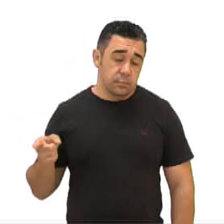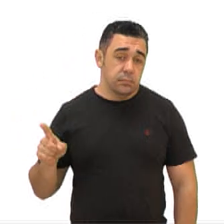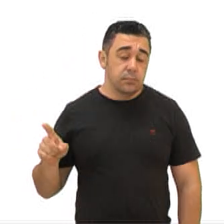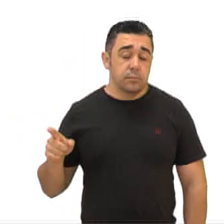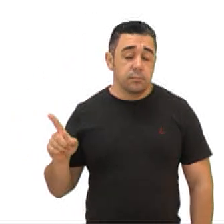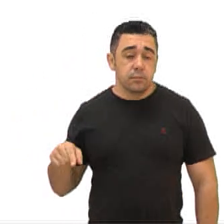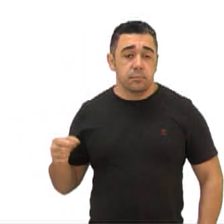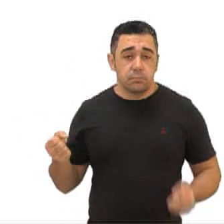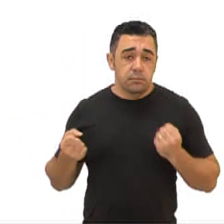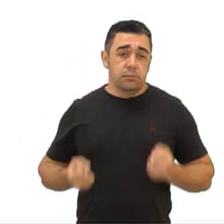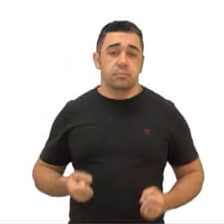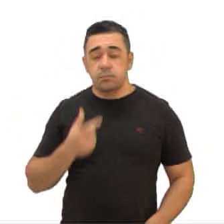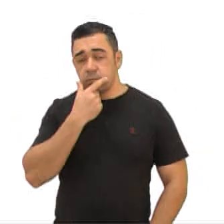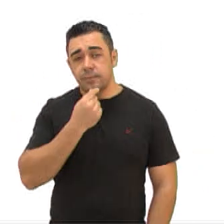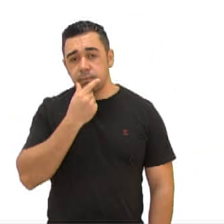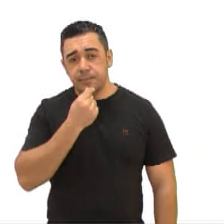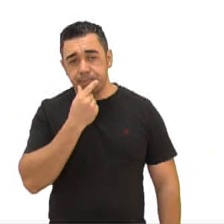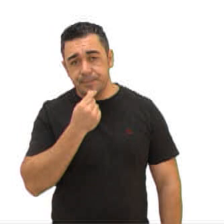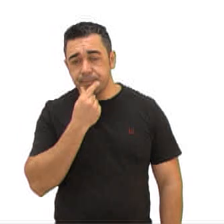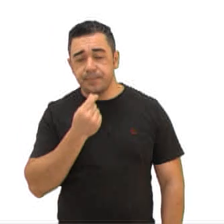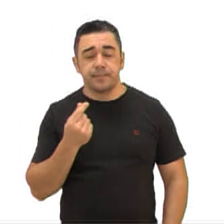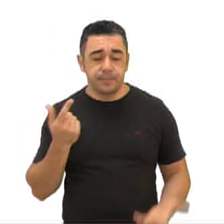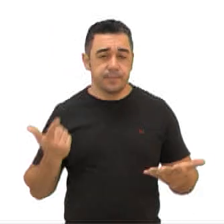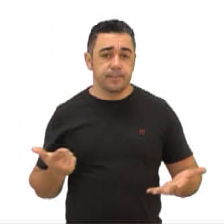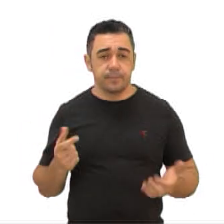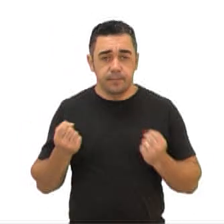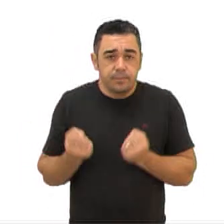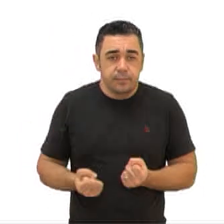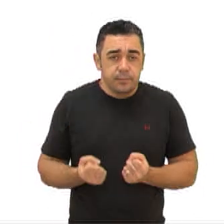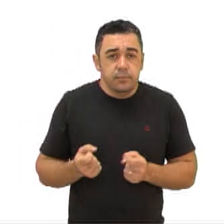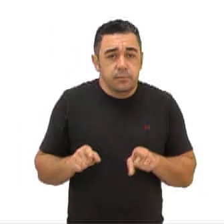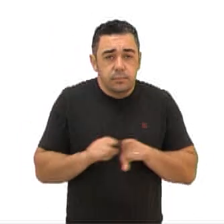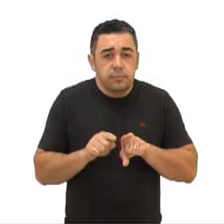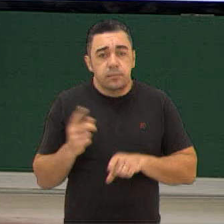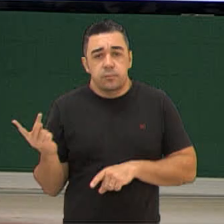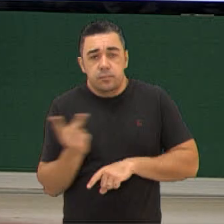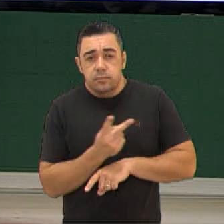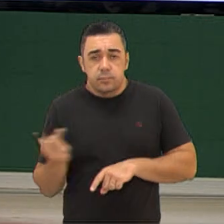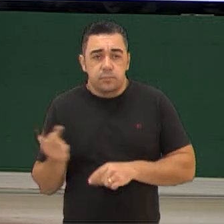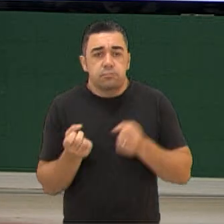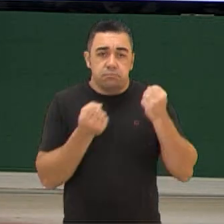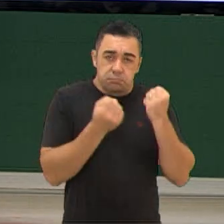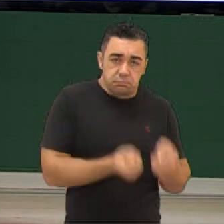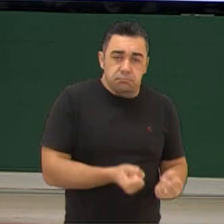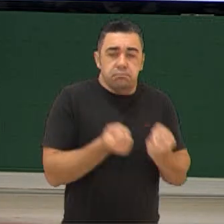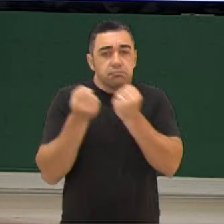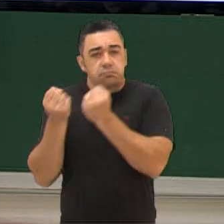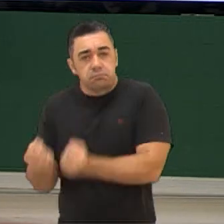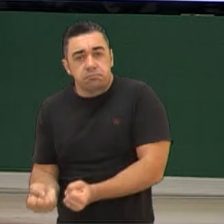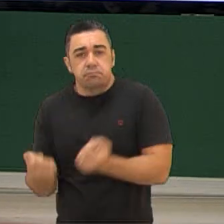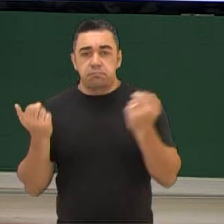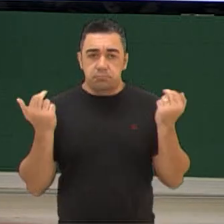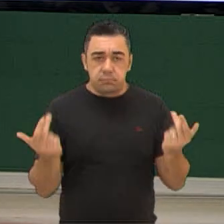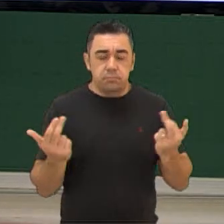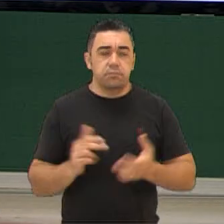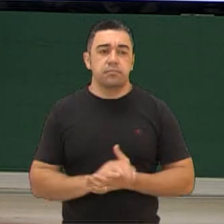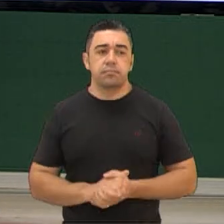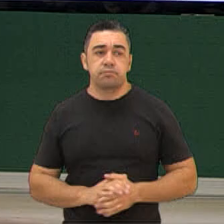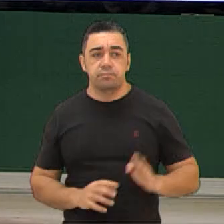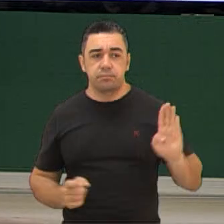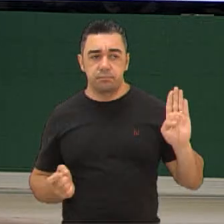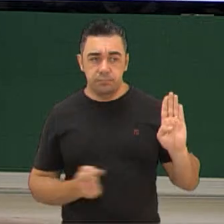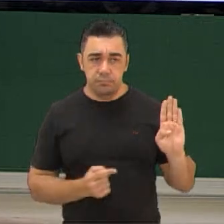mesmo peso que tem Marcos. Então, as massas de ambos são iguais. Na letra